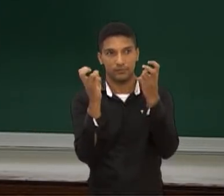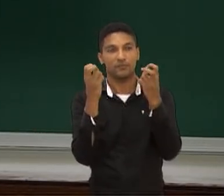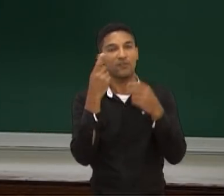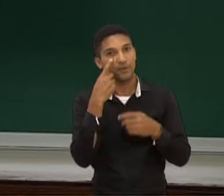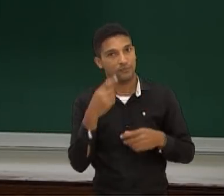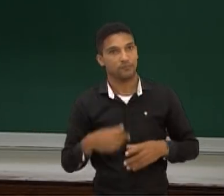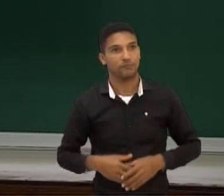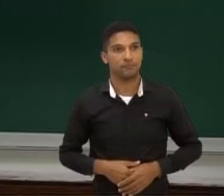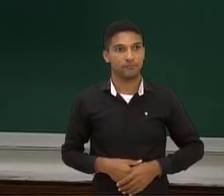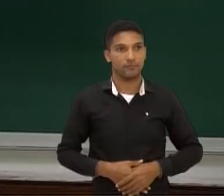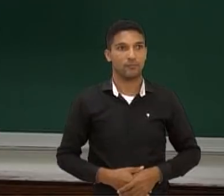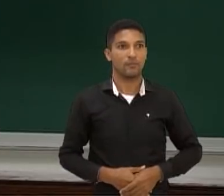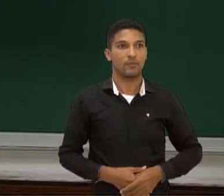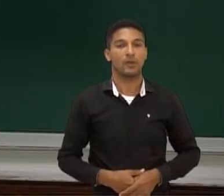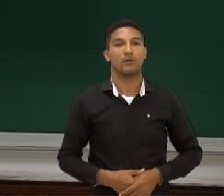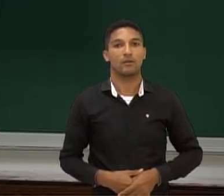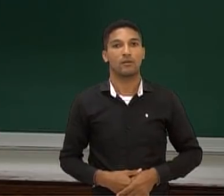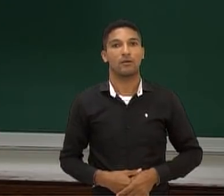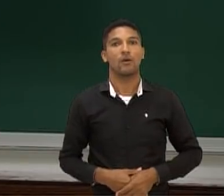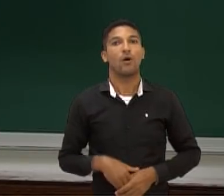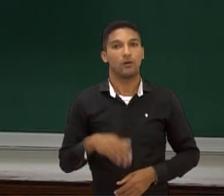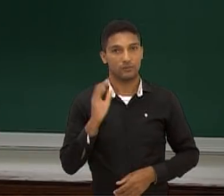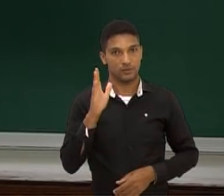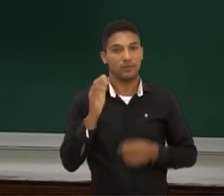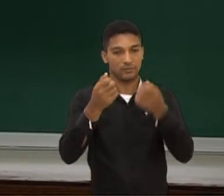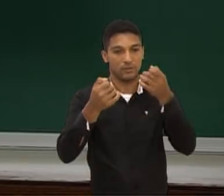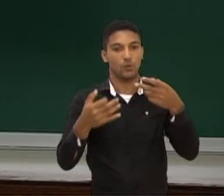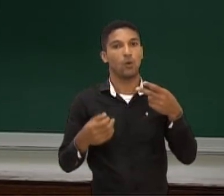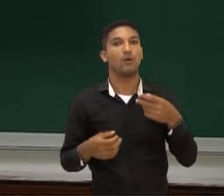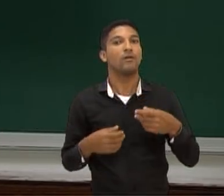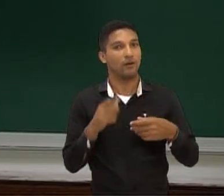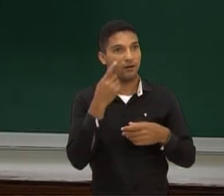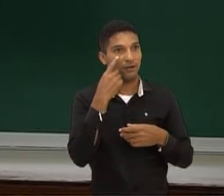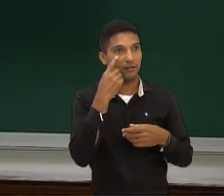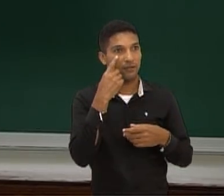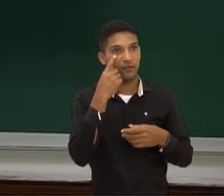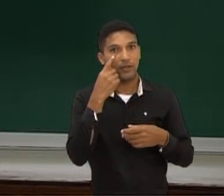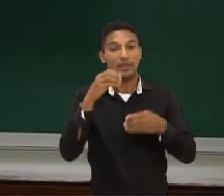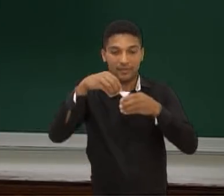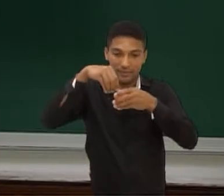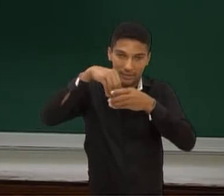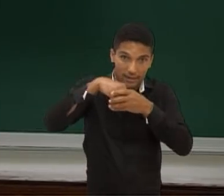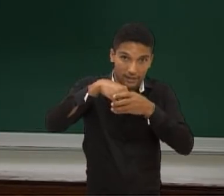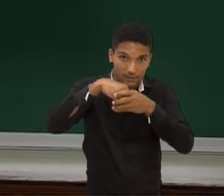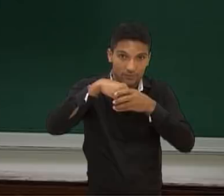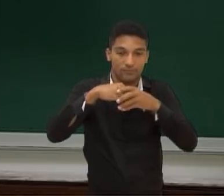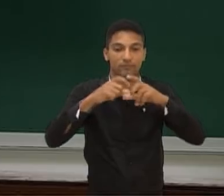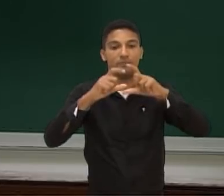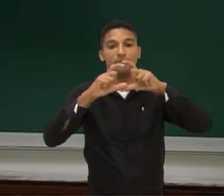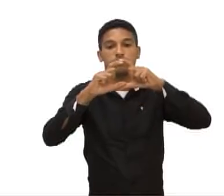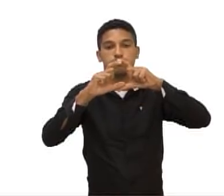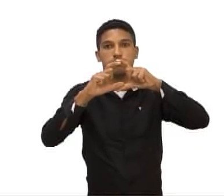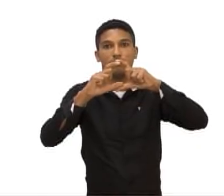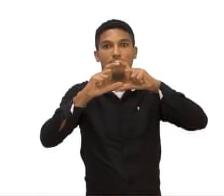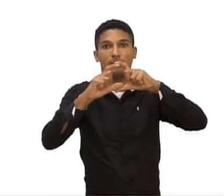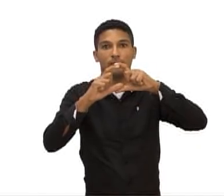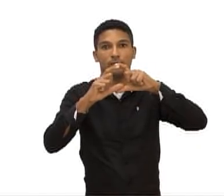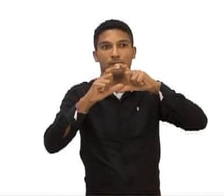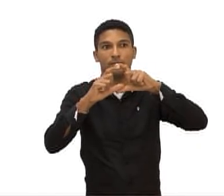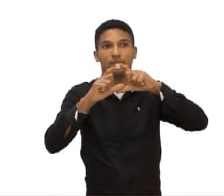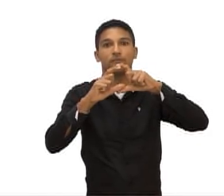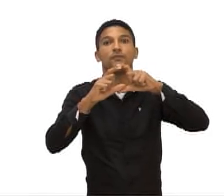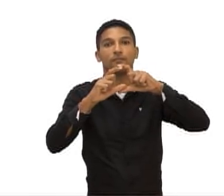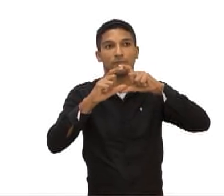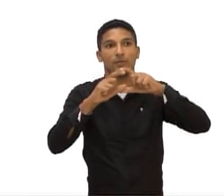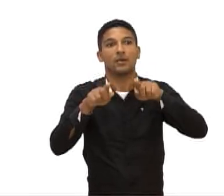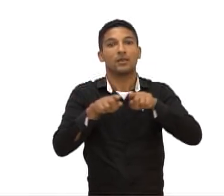as duas técnicas que nós conversamos hoje. Eu utilizei o segmento dentro do polígono e utilizamos aquela